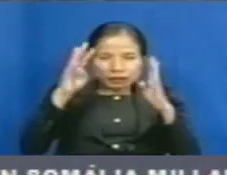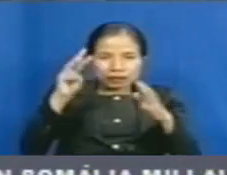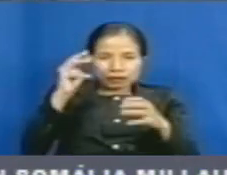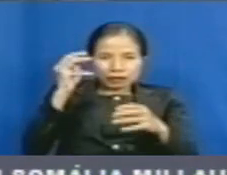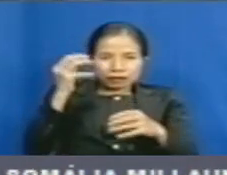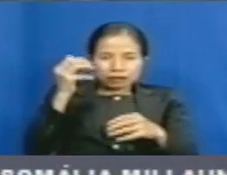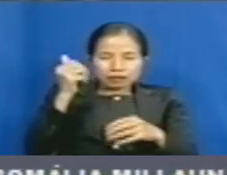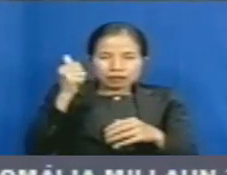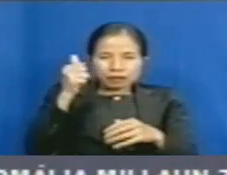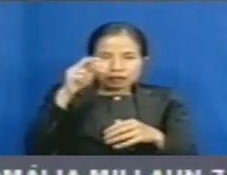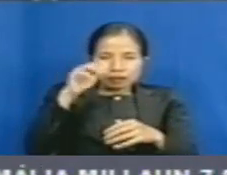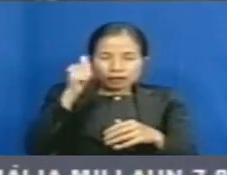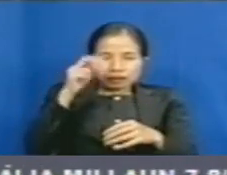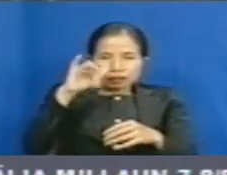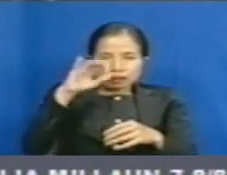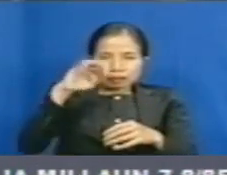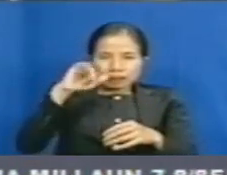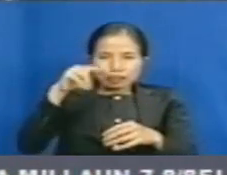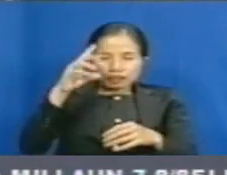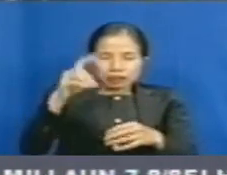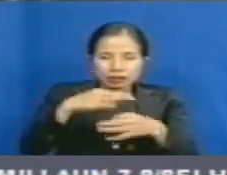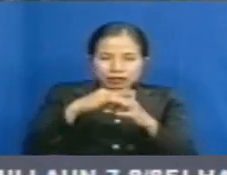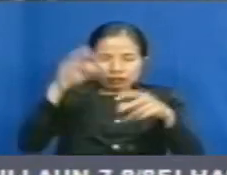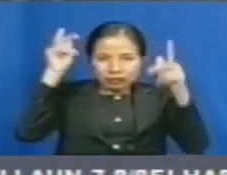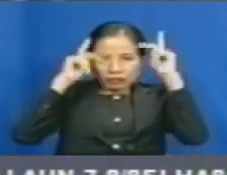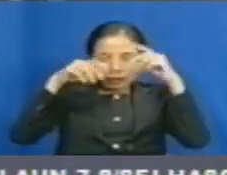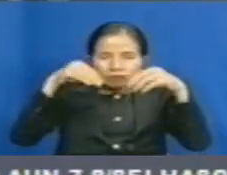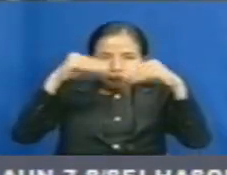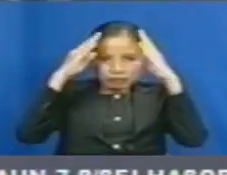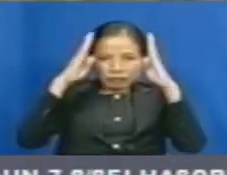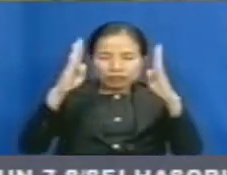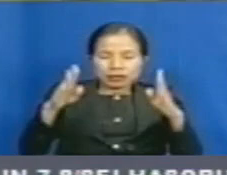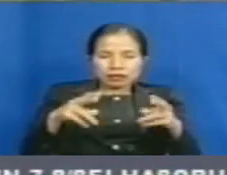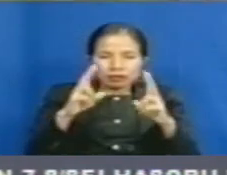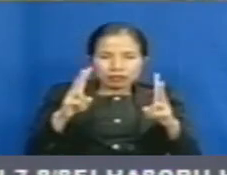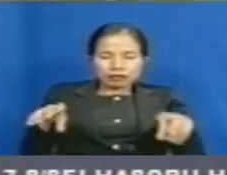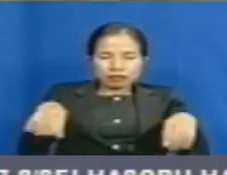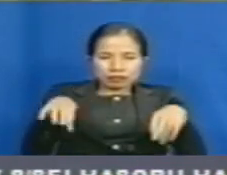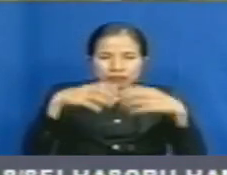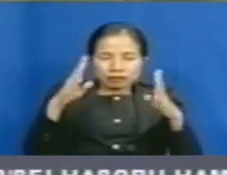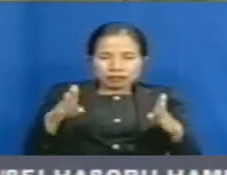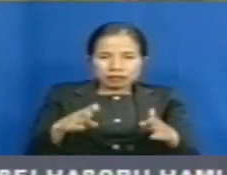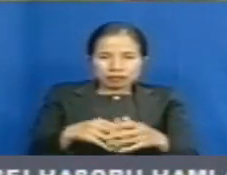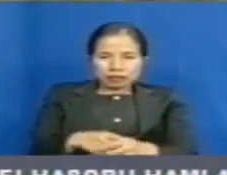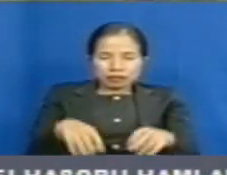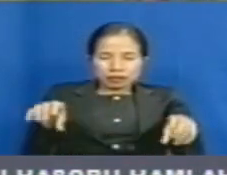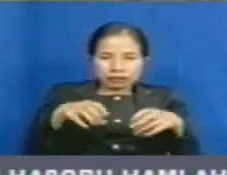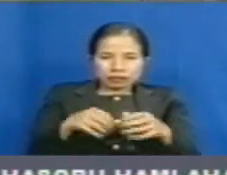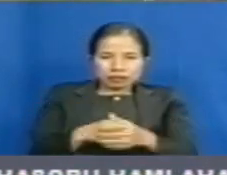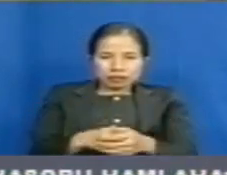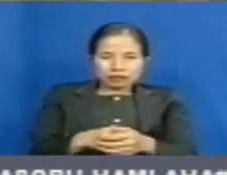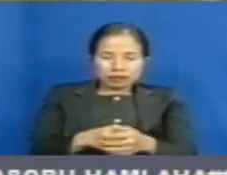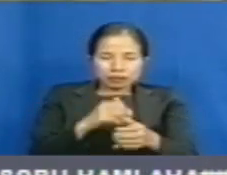Maia garante que ataque se resolve problema professor contratado no voluntário Sira. Nebe serviço liu